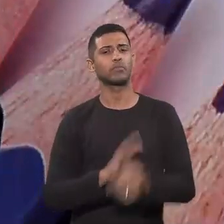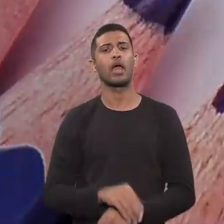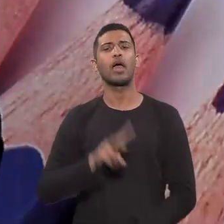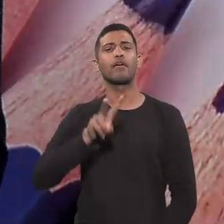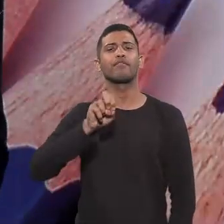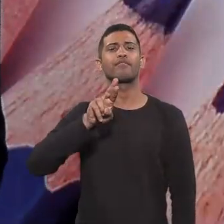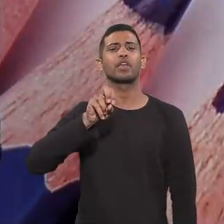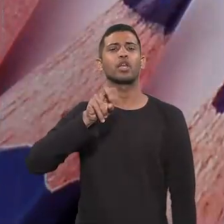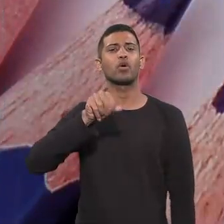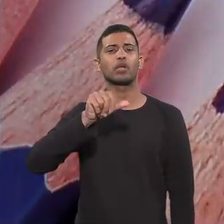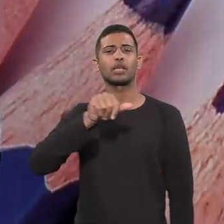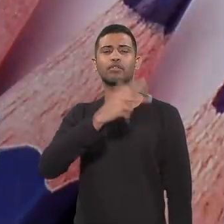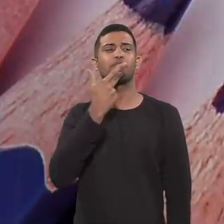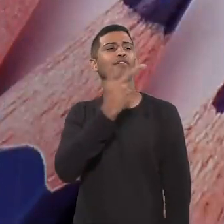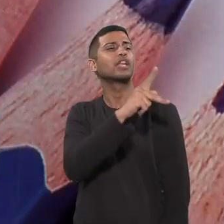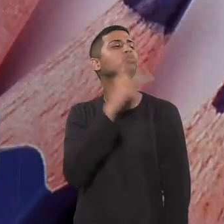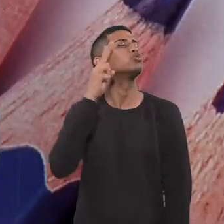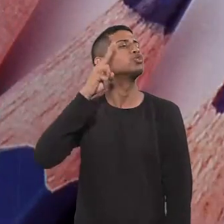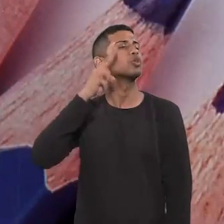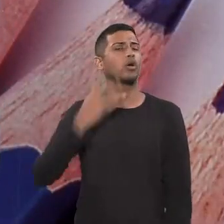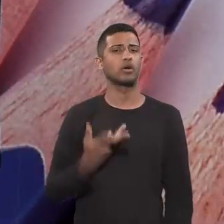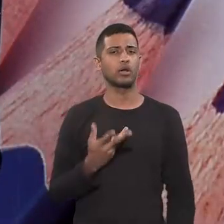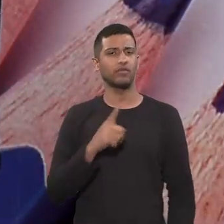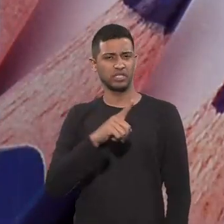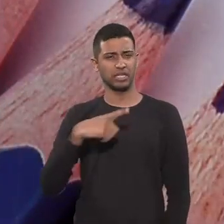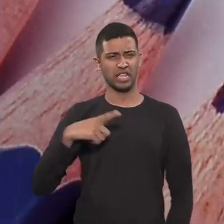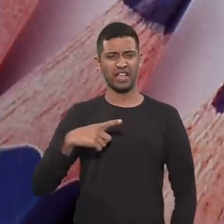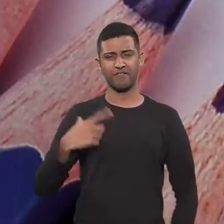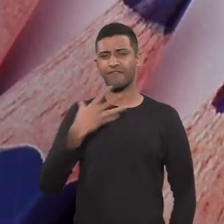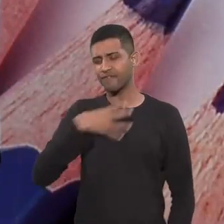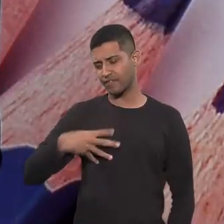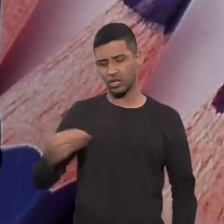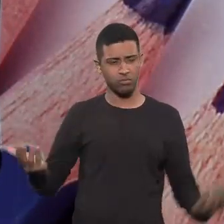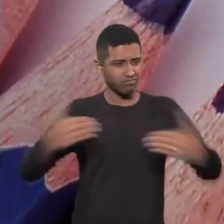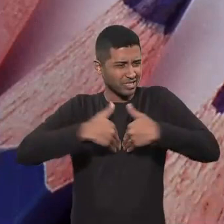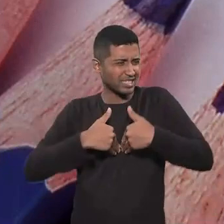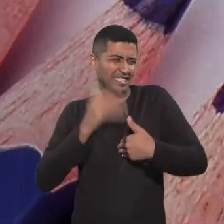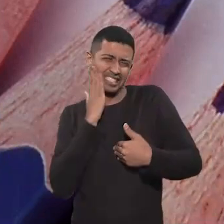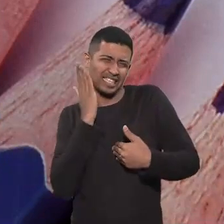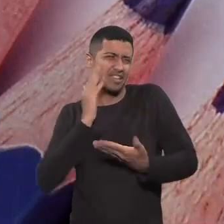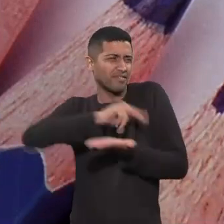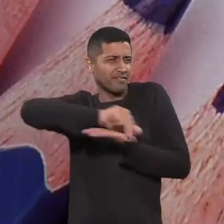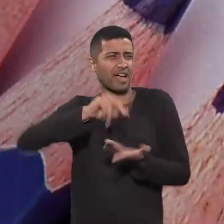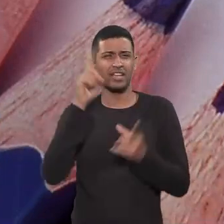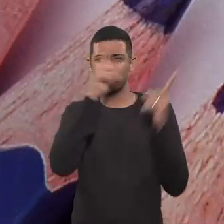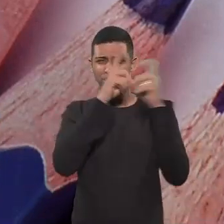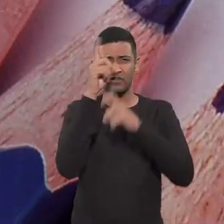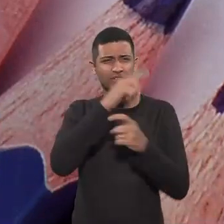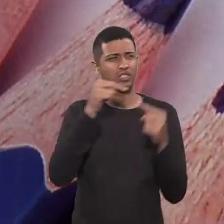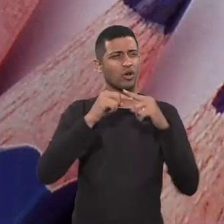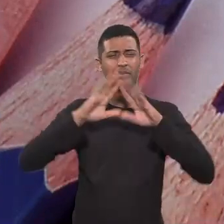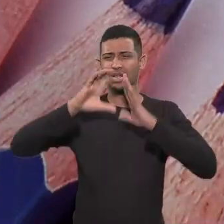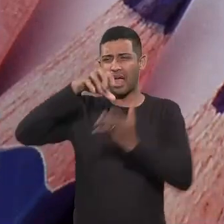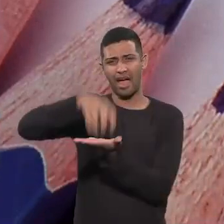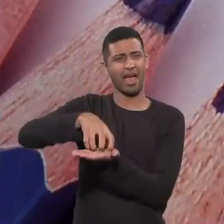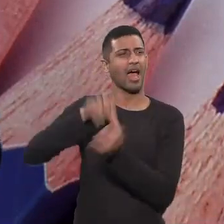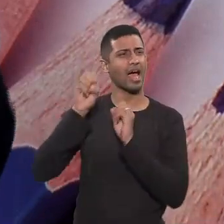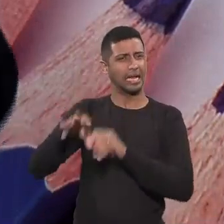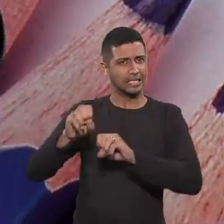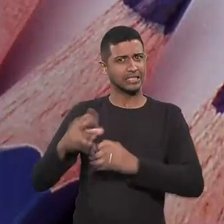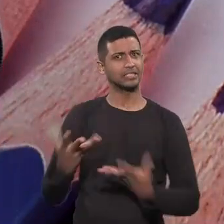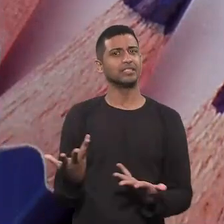Verônica, eu queria que você falasse um pouquinho sobre a tua história. Você tem um filho com autismo, você encarou várias dificuldades na educação, vamos dizer